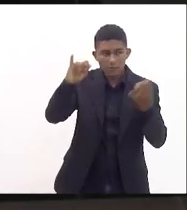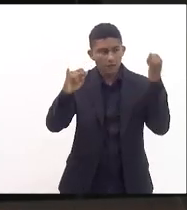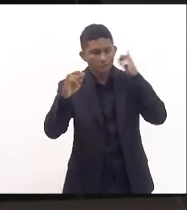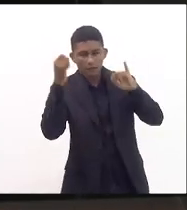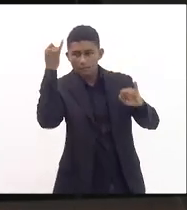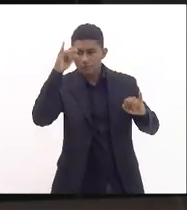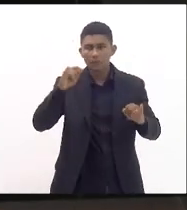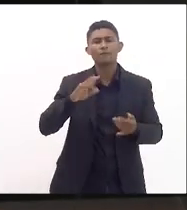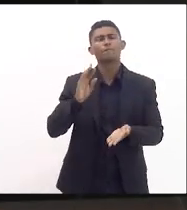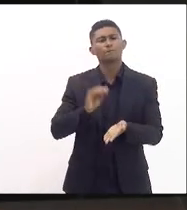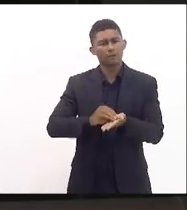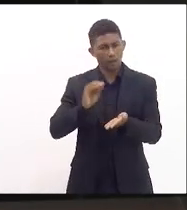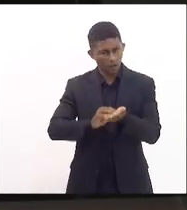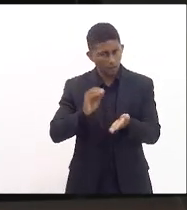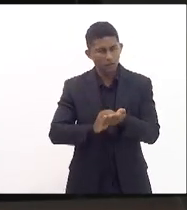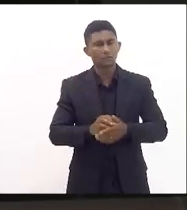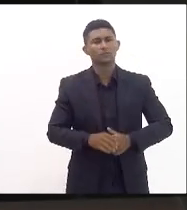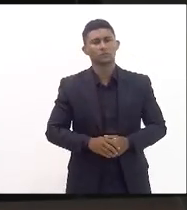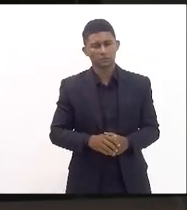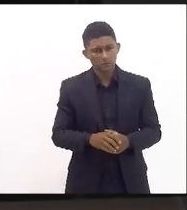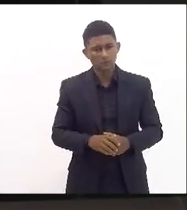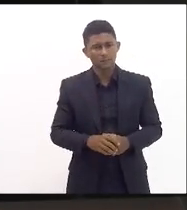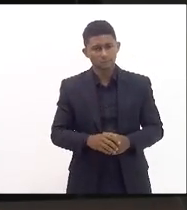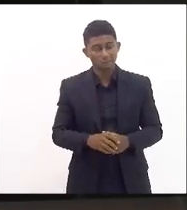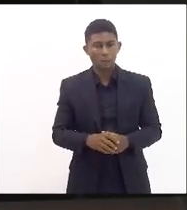As medidas que são, porventura,